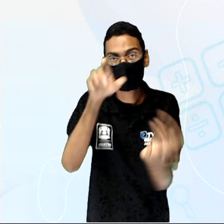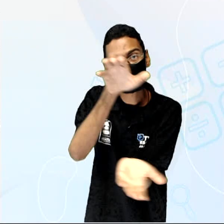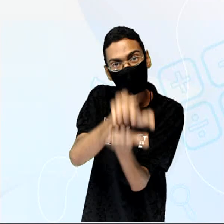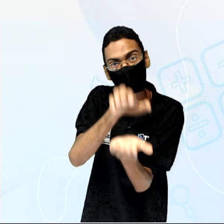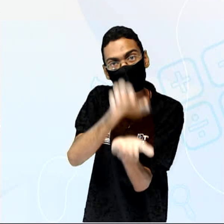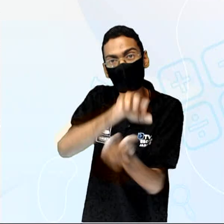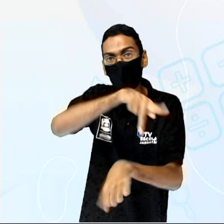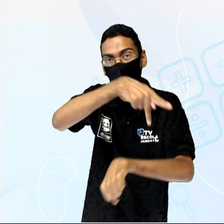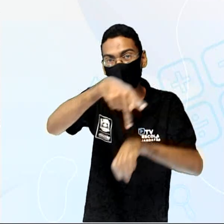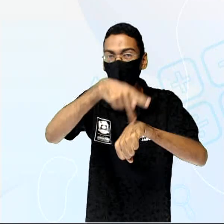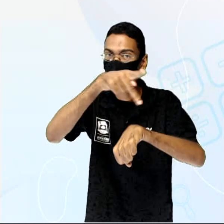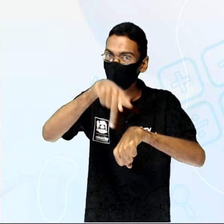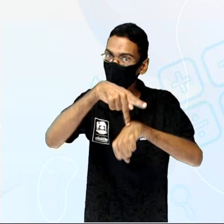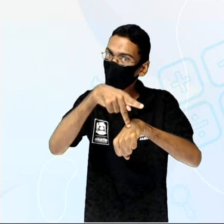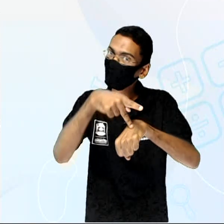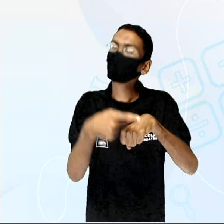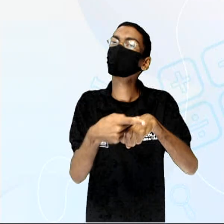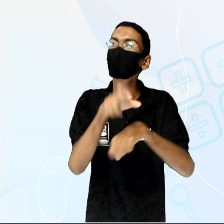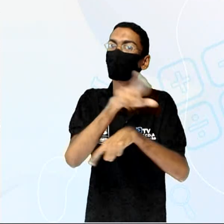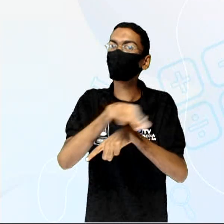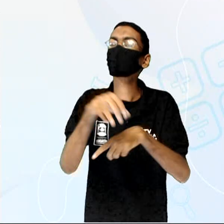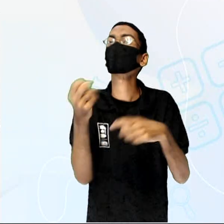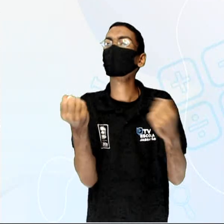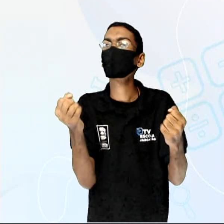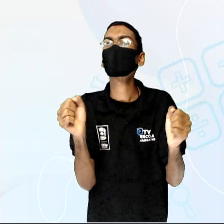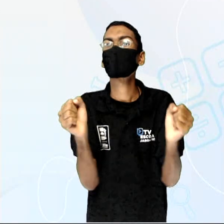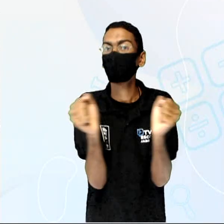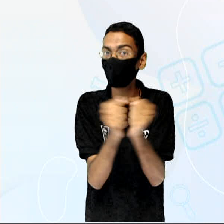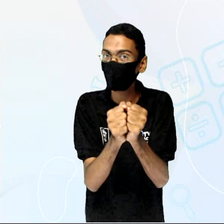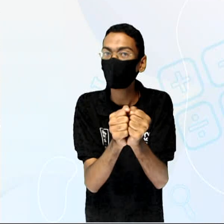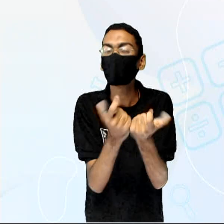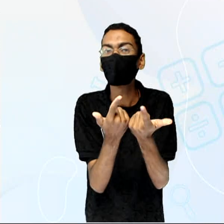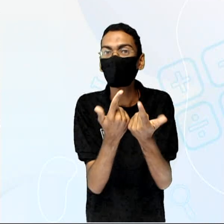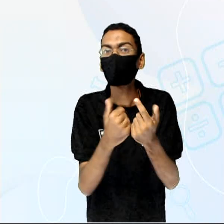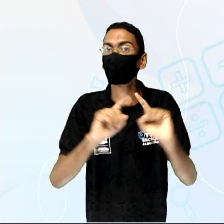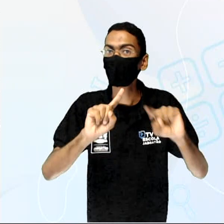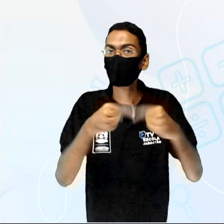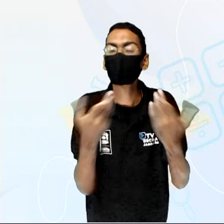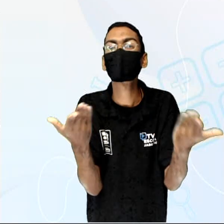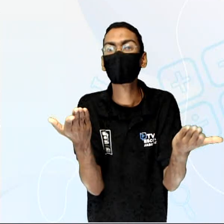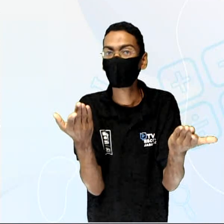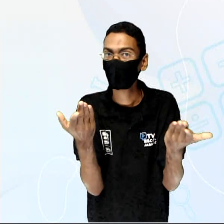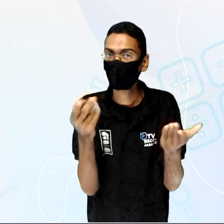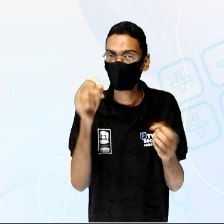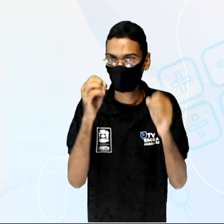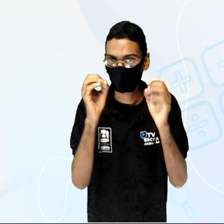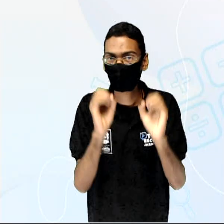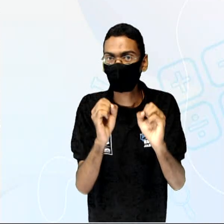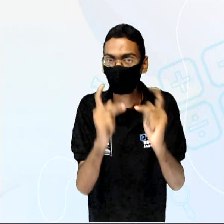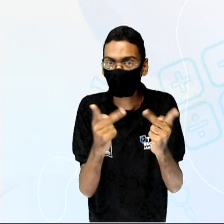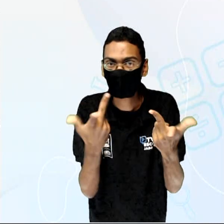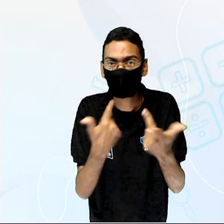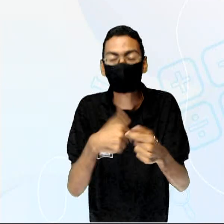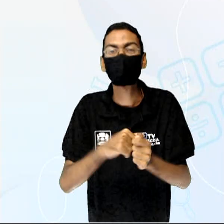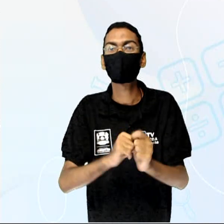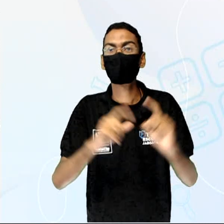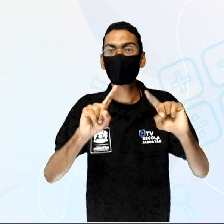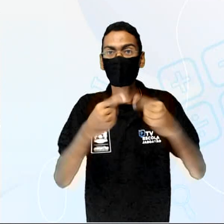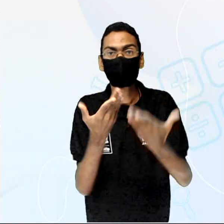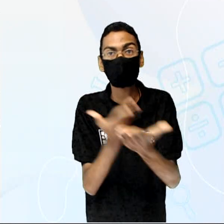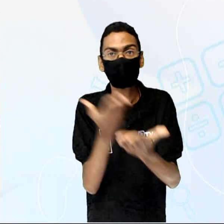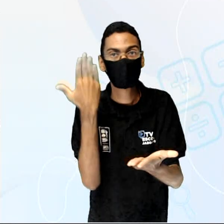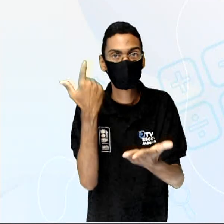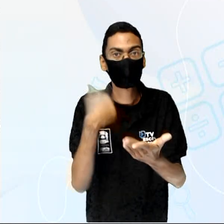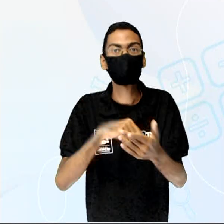a gente vai responder ao desafio. Olha só, na aula passada, a gente colocou que durante os séculos 16, 17, a